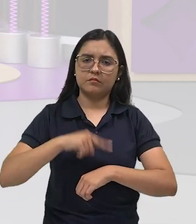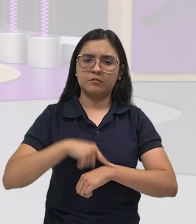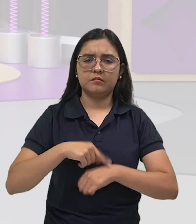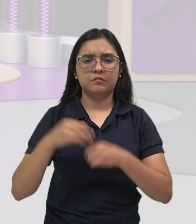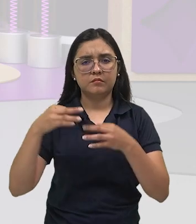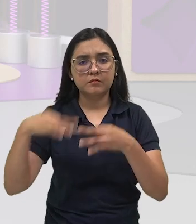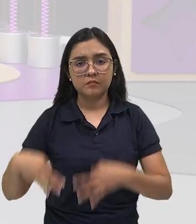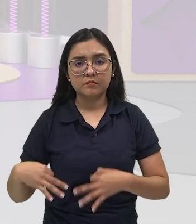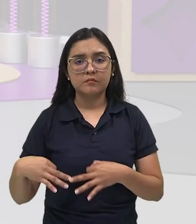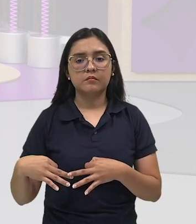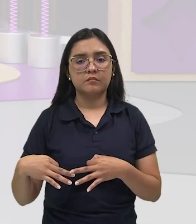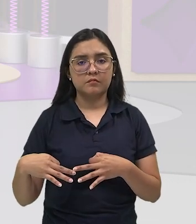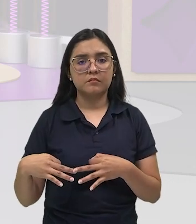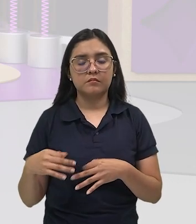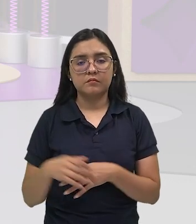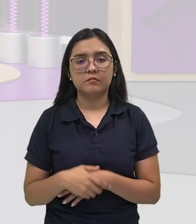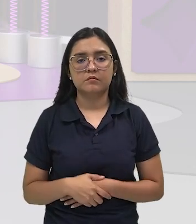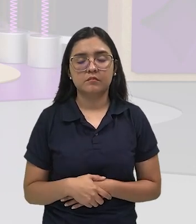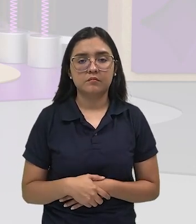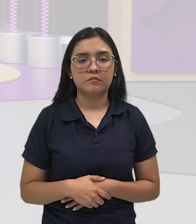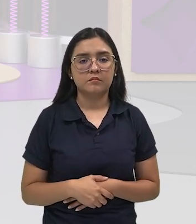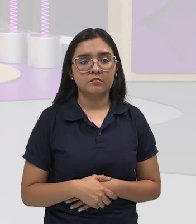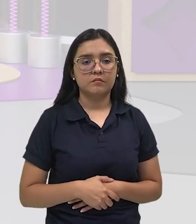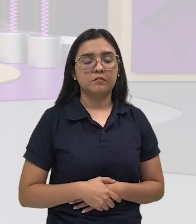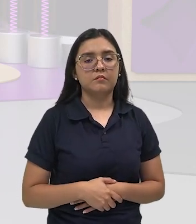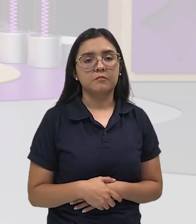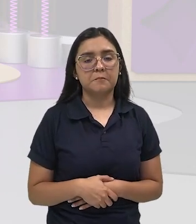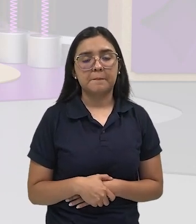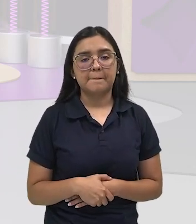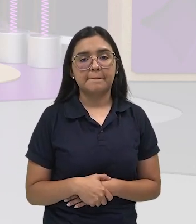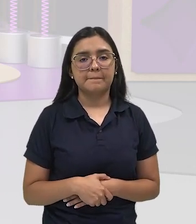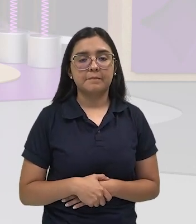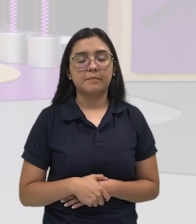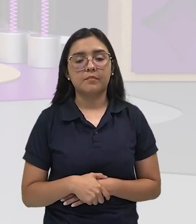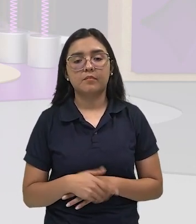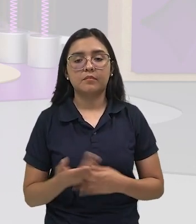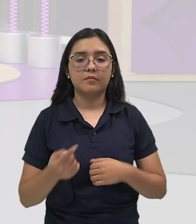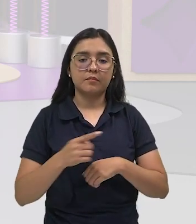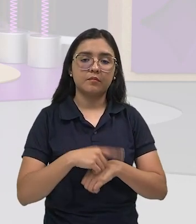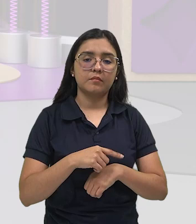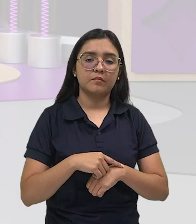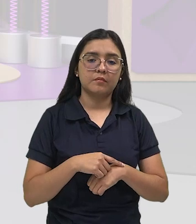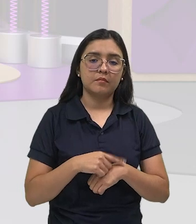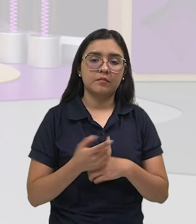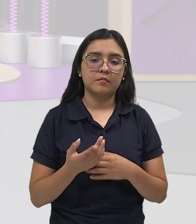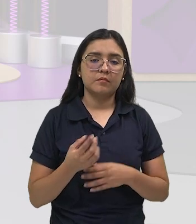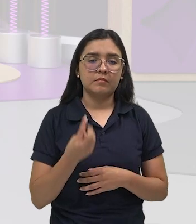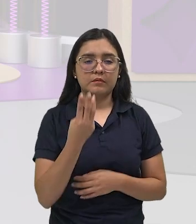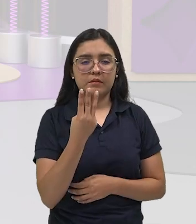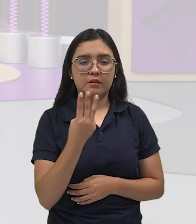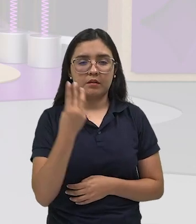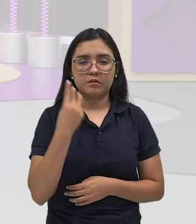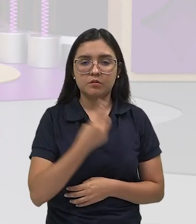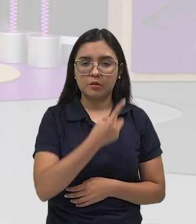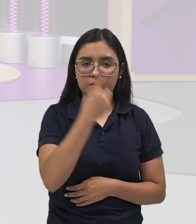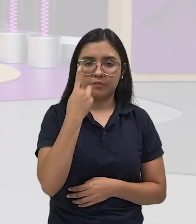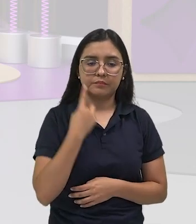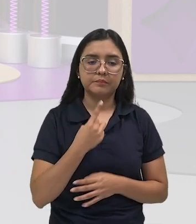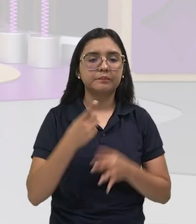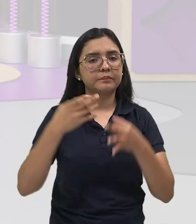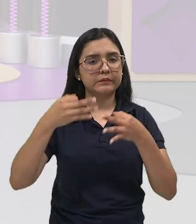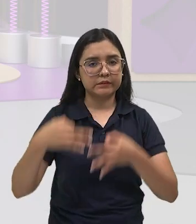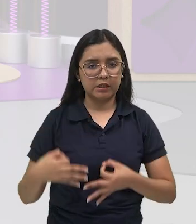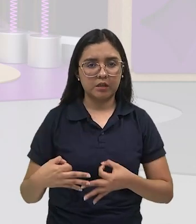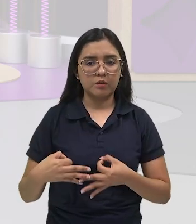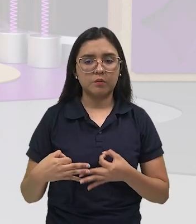é fixo. Meu tempo fixou, né? Eu fixei o tempo. Quando eu digo tempo fixo, eu vou considerar 3 horas, digamos assim. Eu tenho que